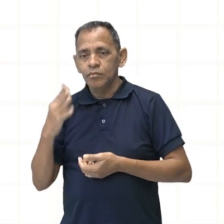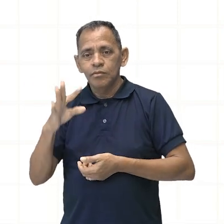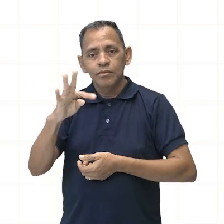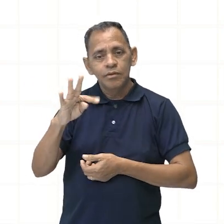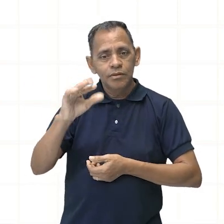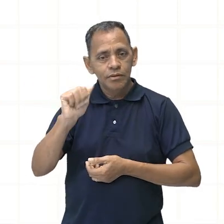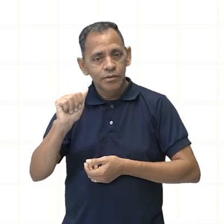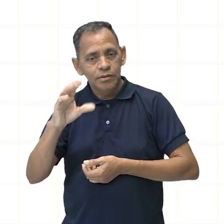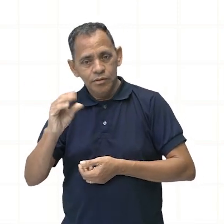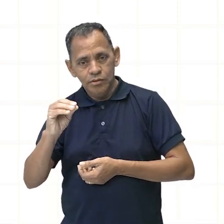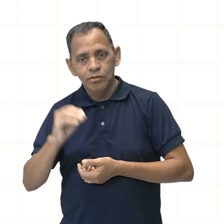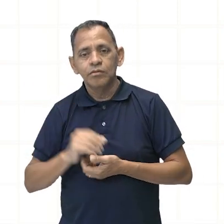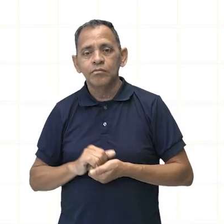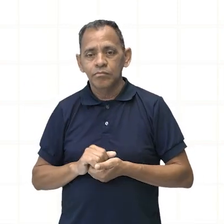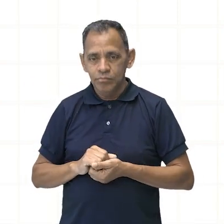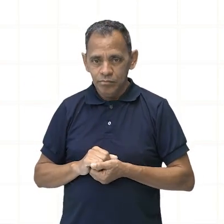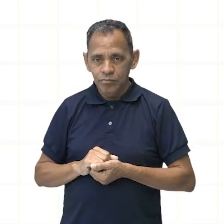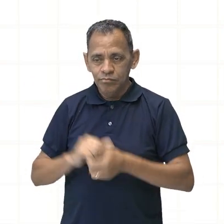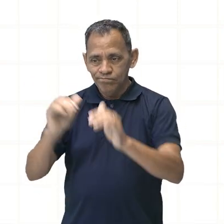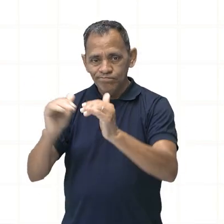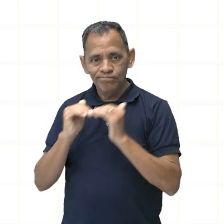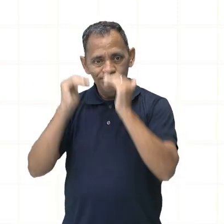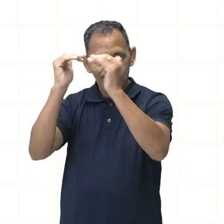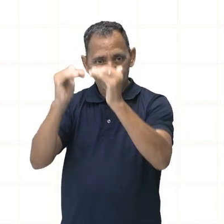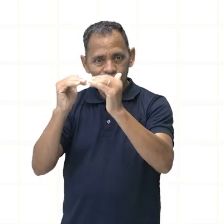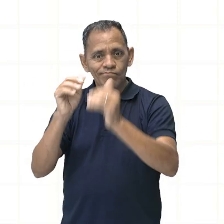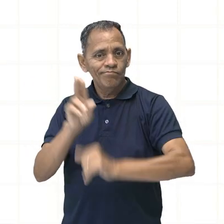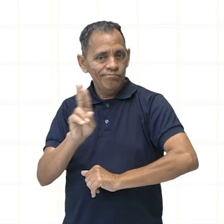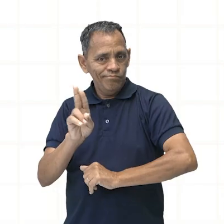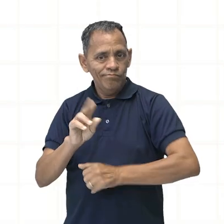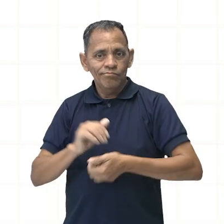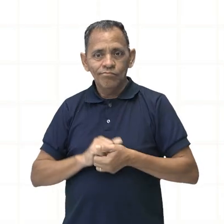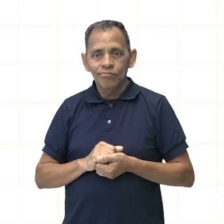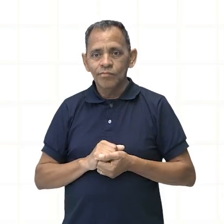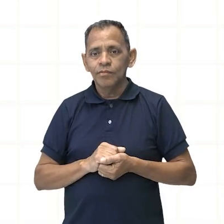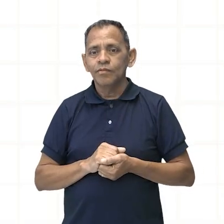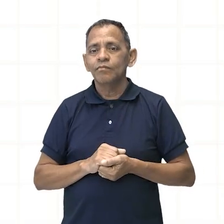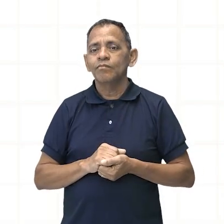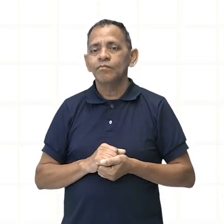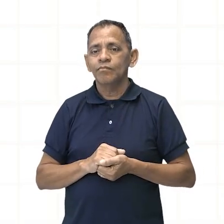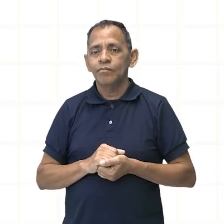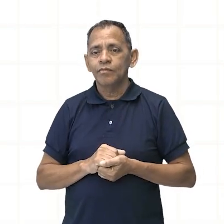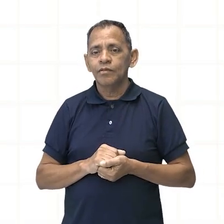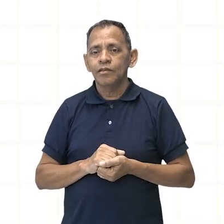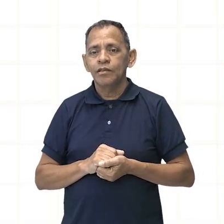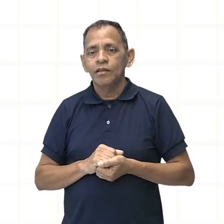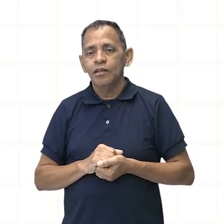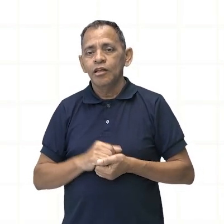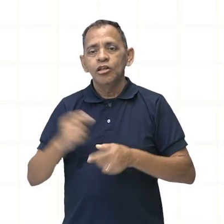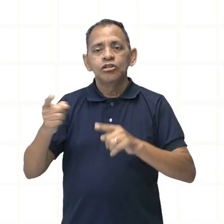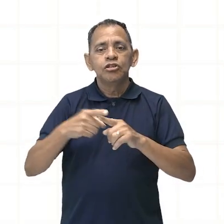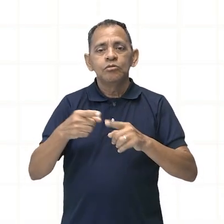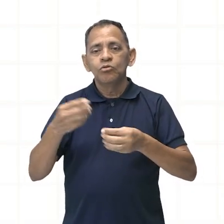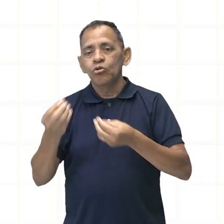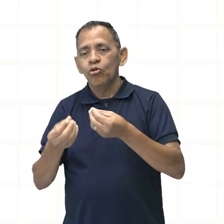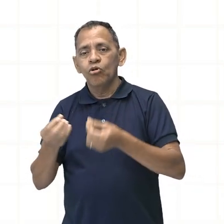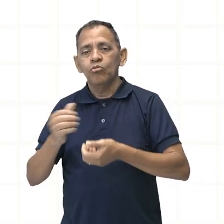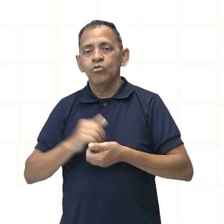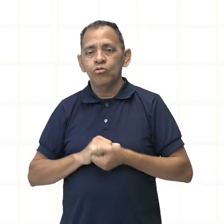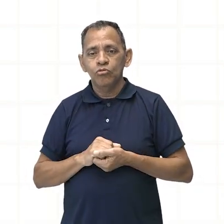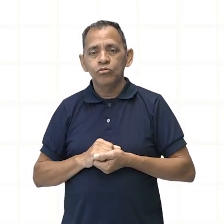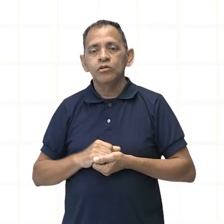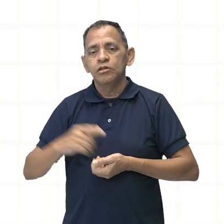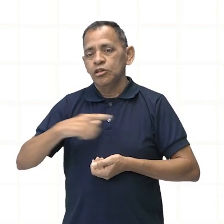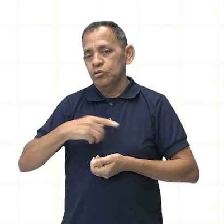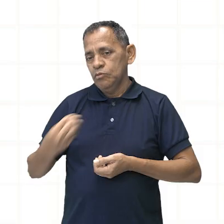caminho superior, né? Essa palavra Tao seria uma espécie de caminho superior, é uma maneira de ter uma vida